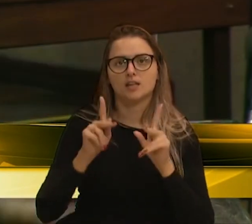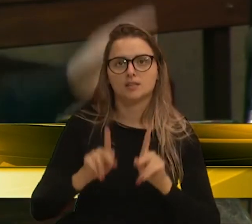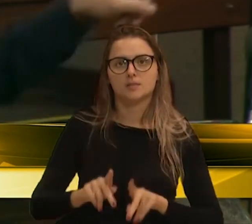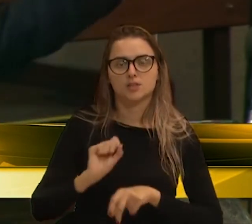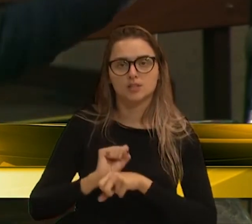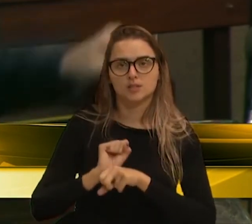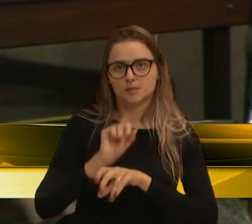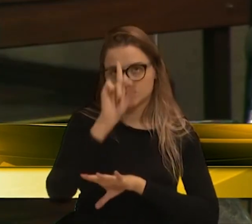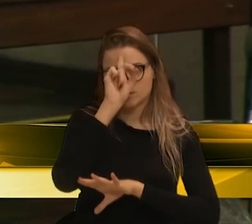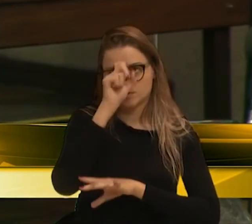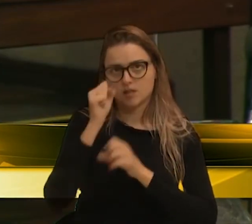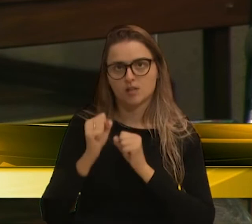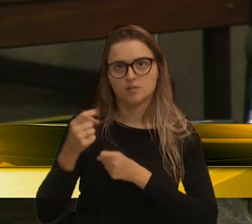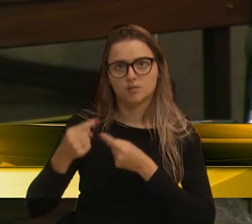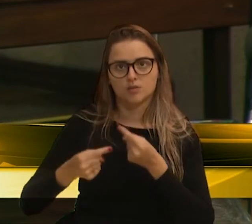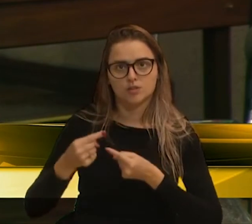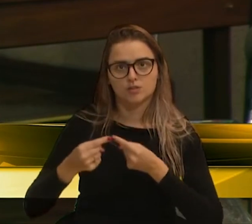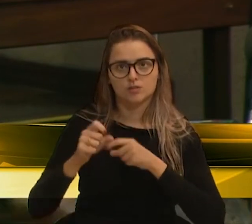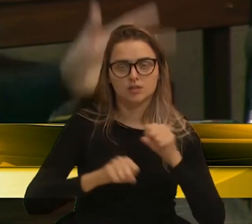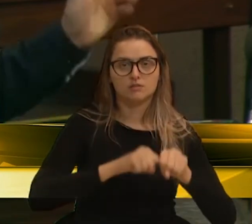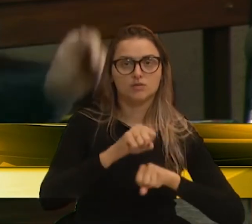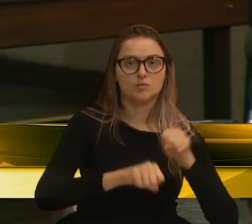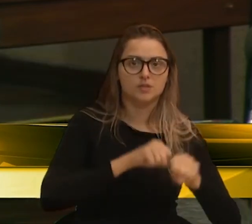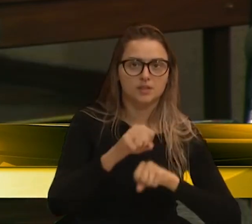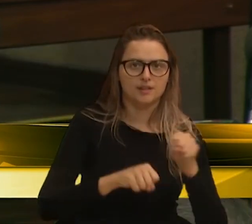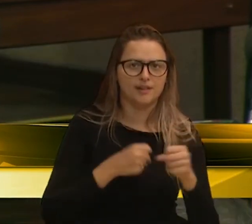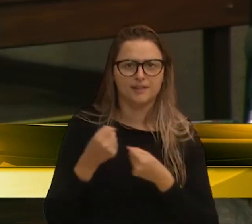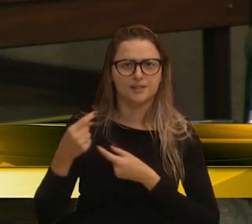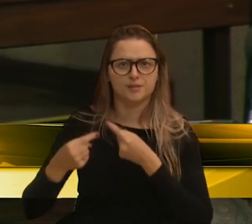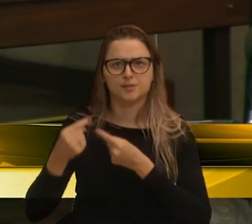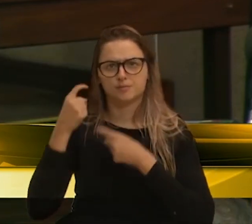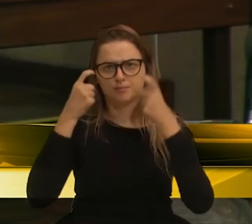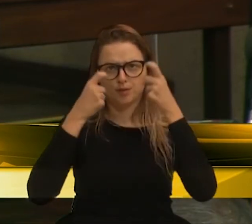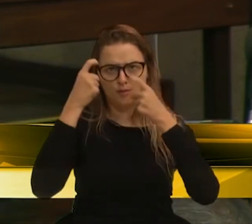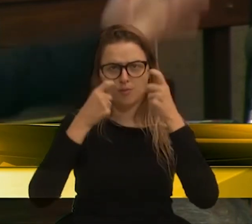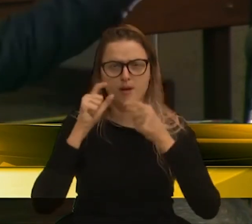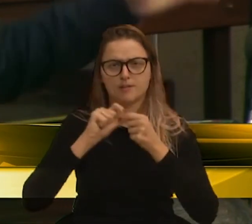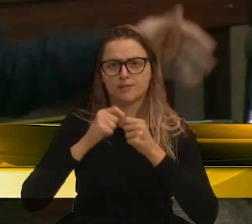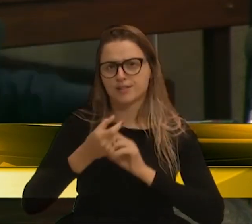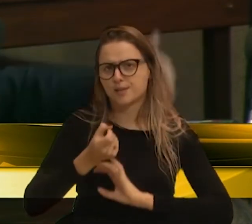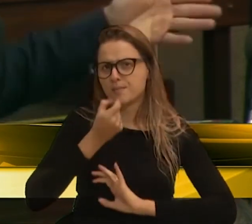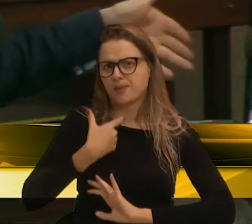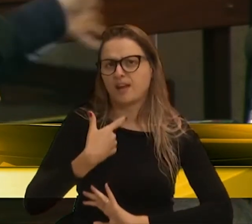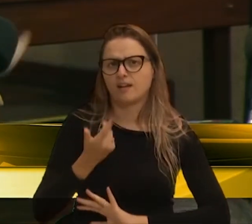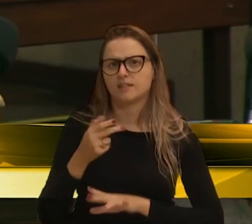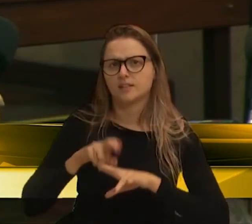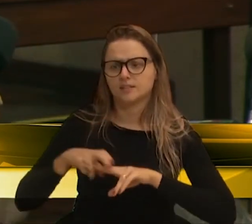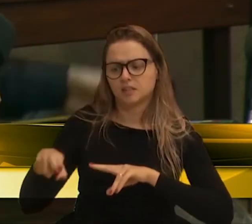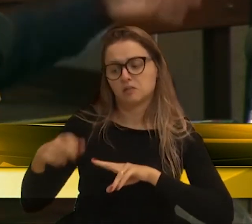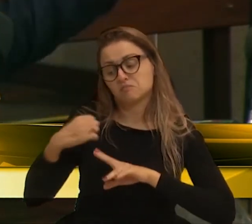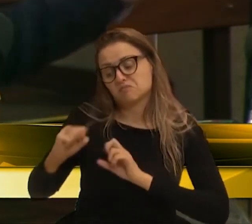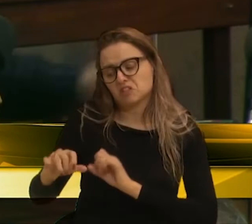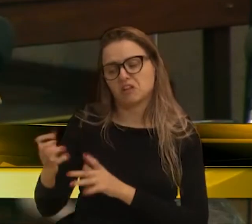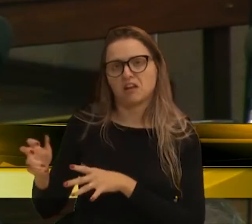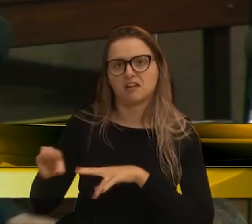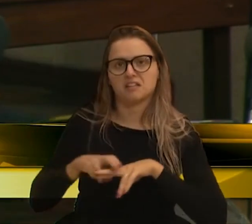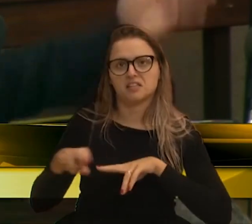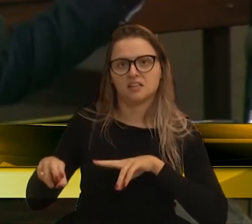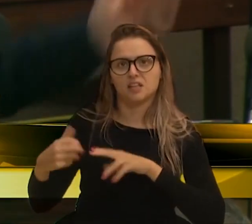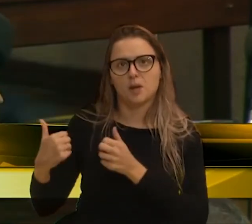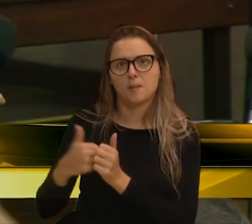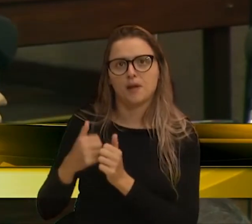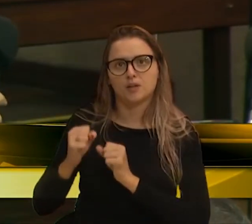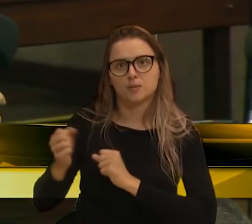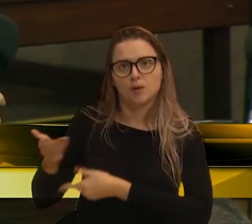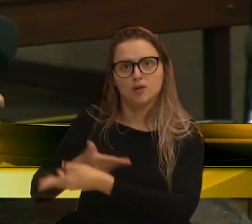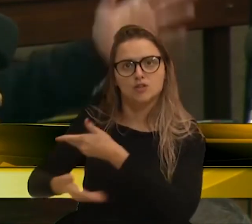hospitais. A gente podia estar discutindo o assunto de bicicleta, inclusive, ao invés de se preocupar em fazer pegadinha. Eu não me importo, vereador. Até se o quiser sentar aqui do meu lado, é bom, porque talvez a gente possa